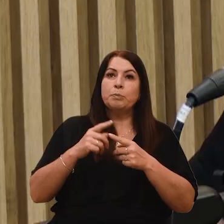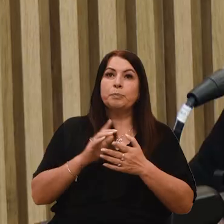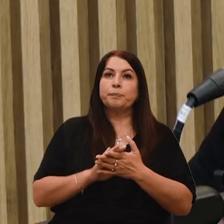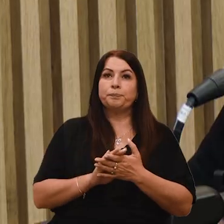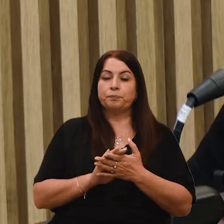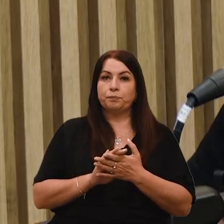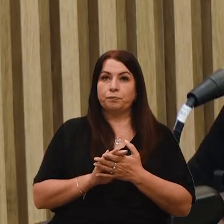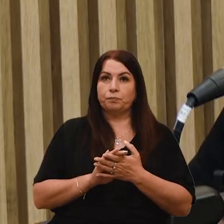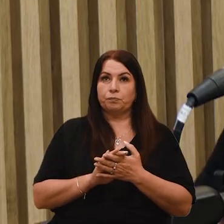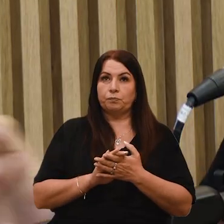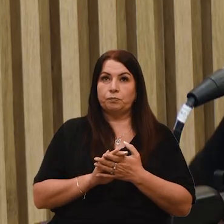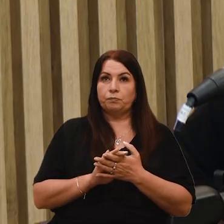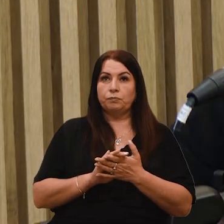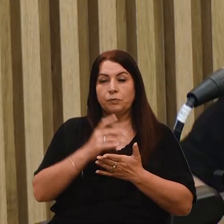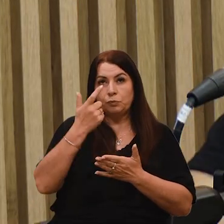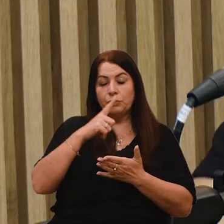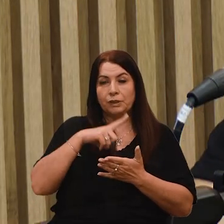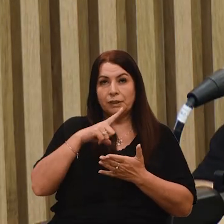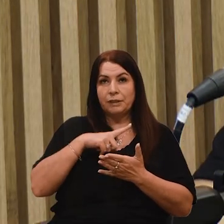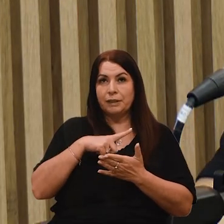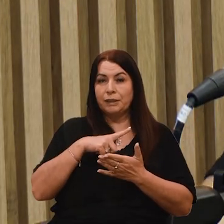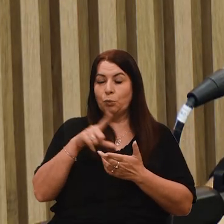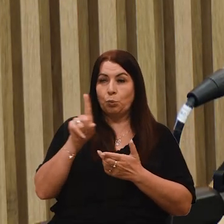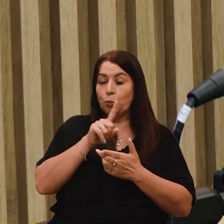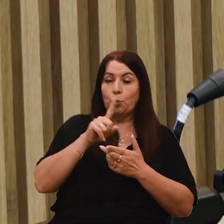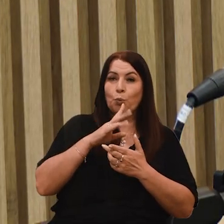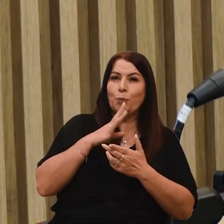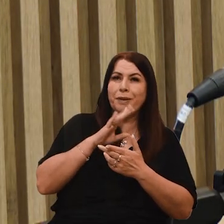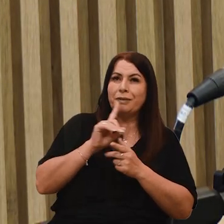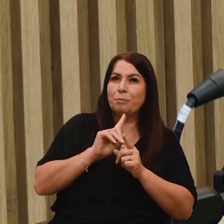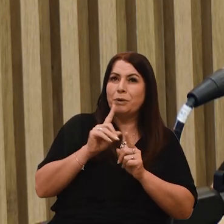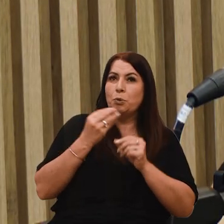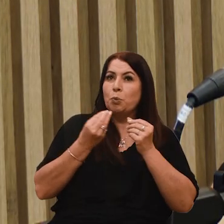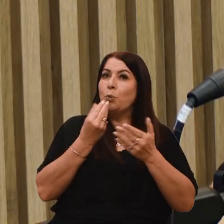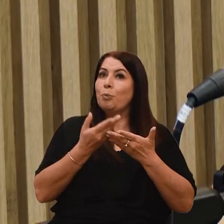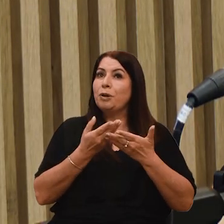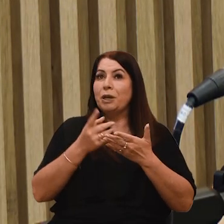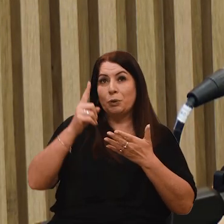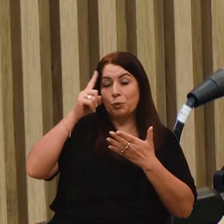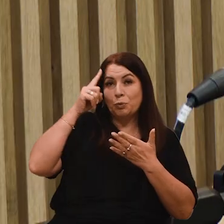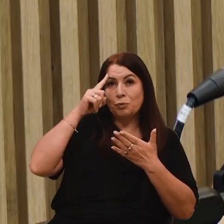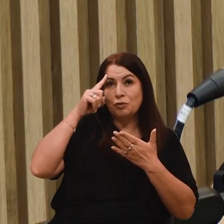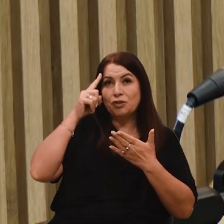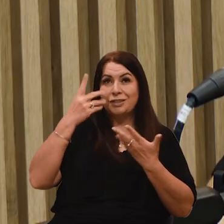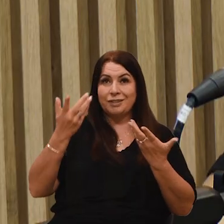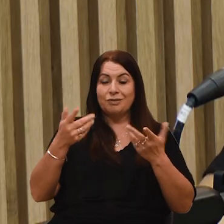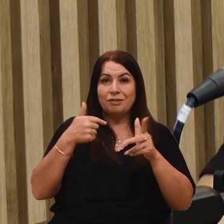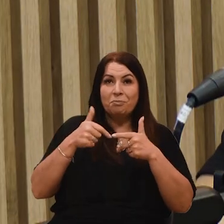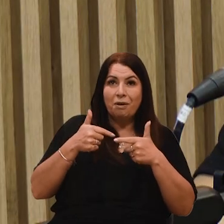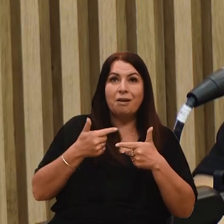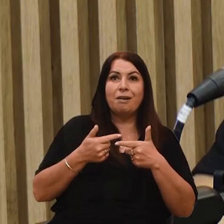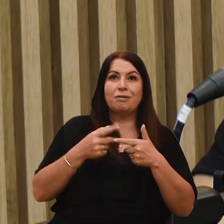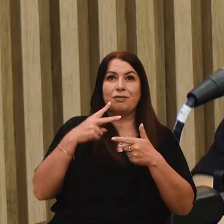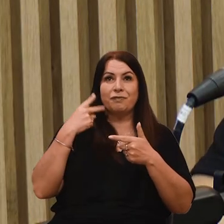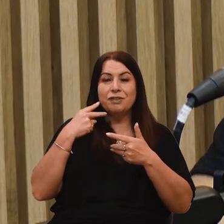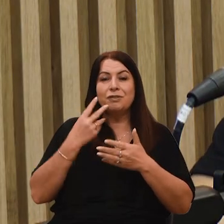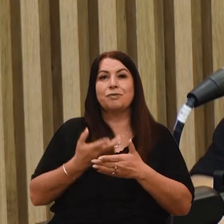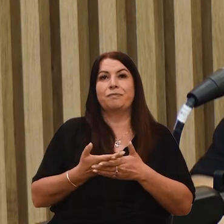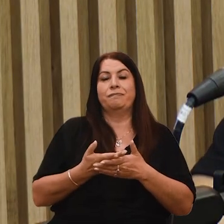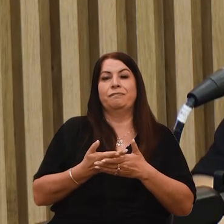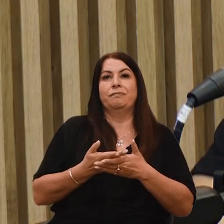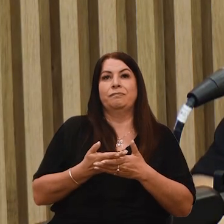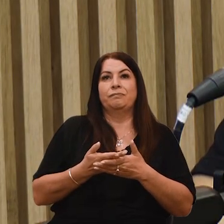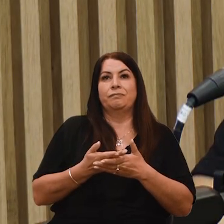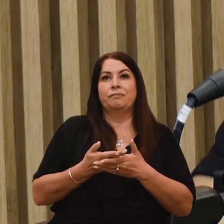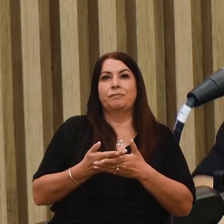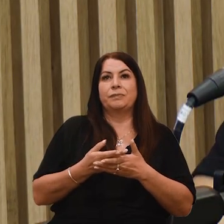porque acho que existe um desconhecimento sobre como é que é o dia a dia, o cotidiano e o trabalho de um vereador, né? Uhum.